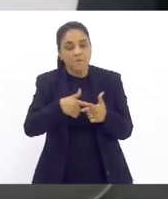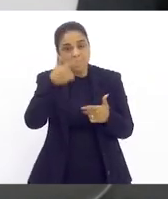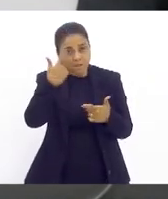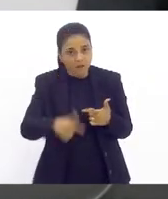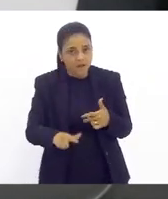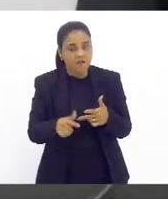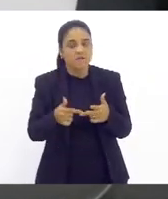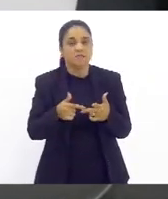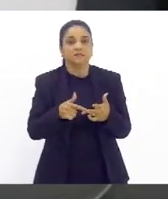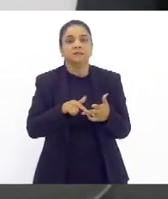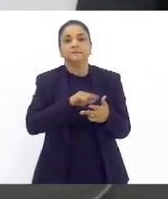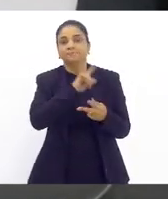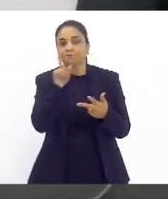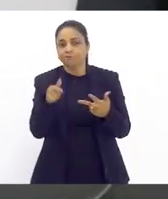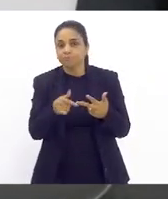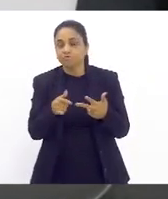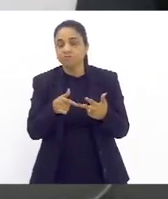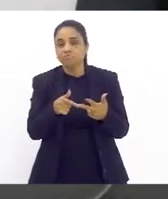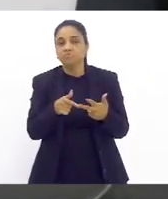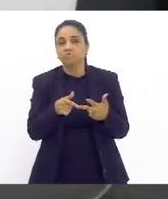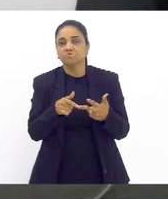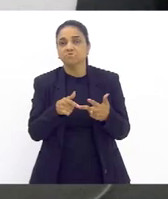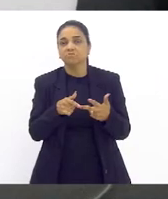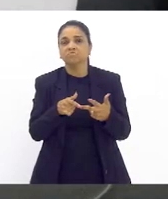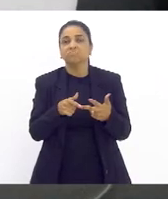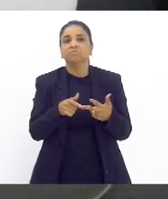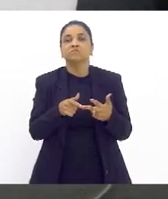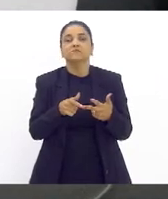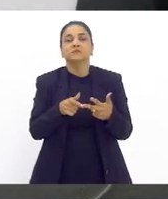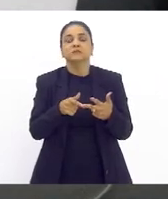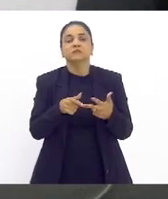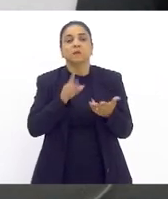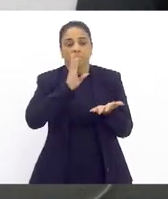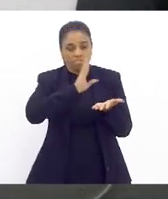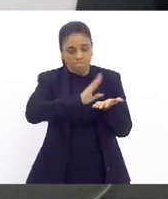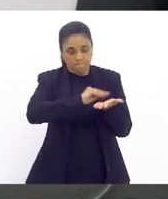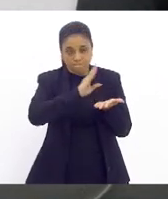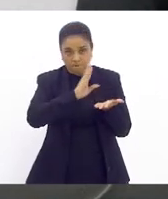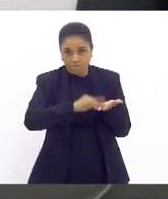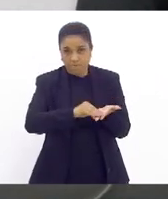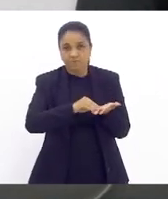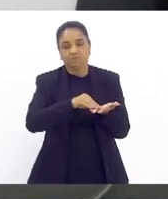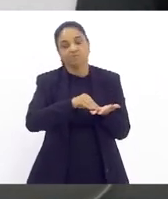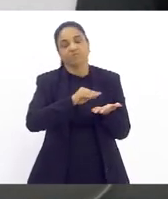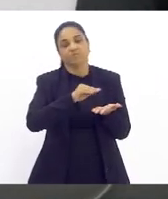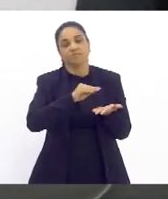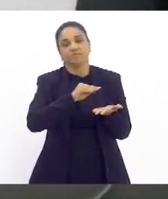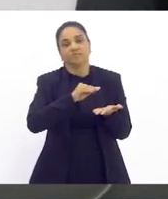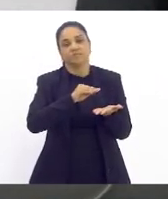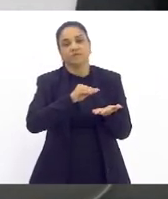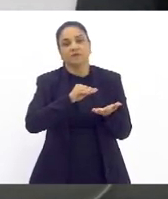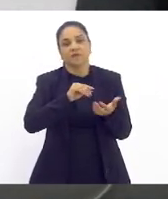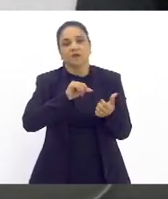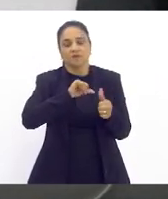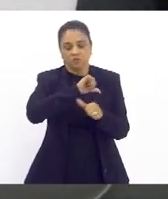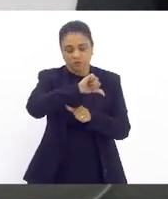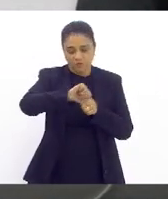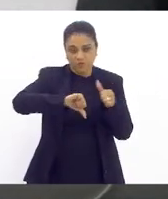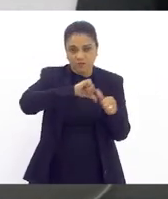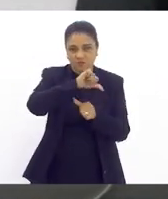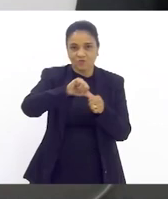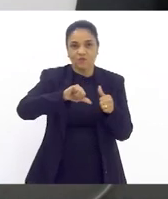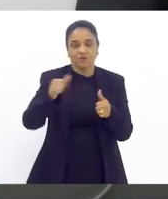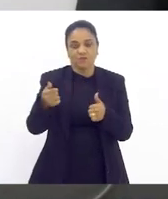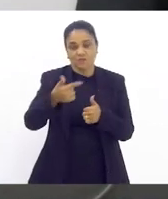tá com a questão que a gente sempre tá tá nos pautando sobre a reformulação do novo